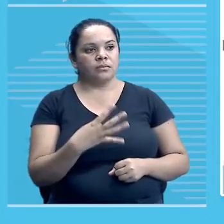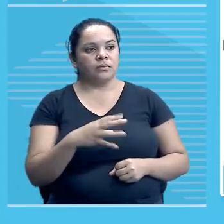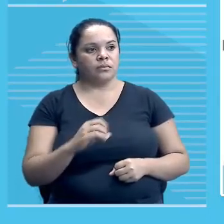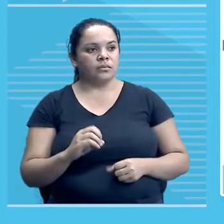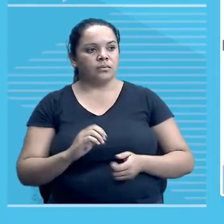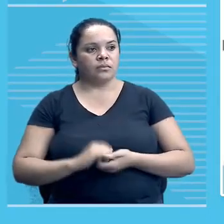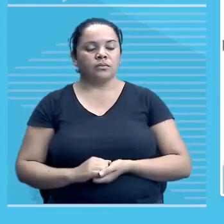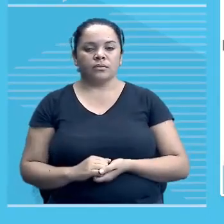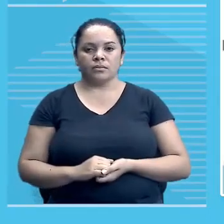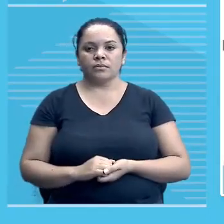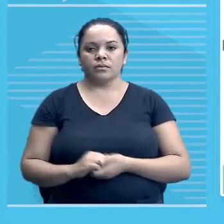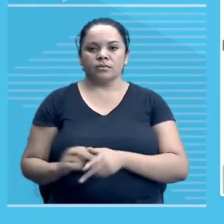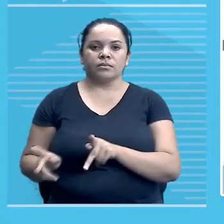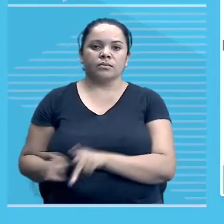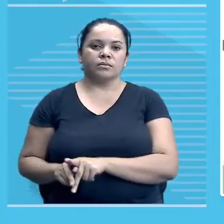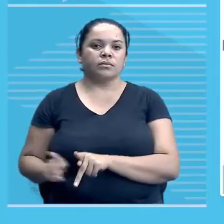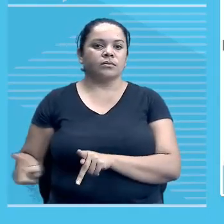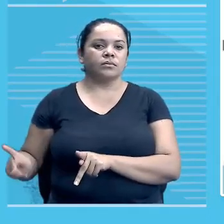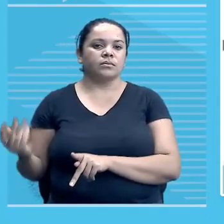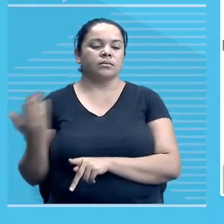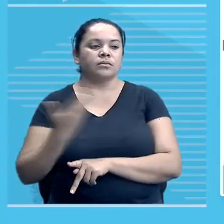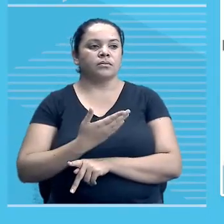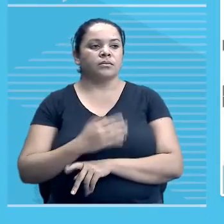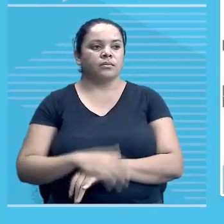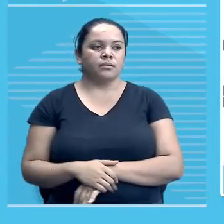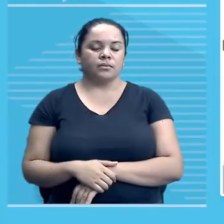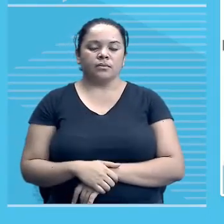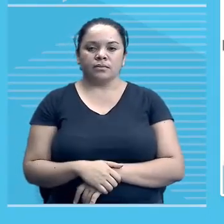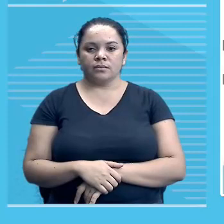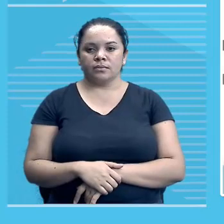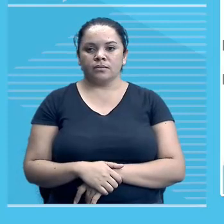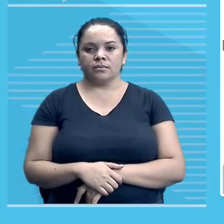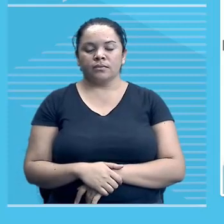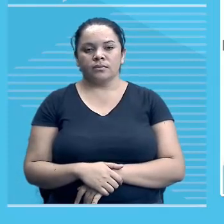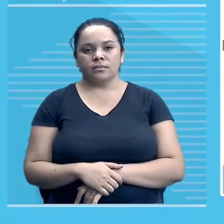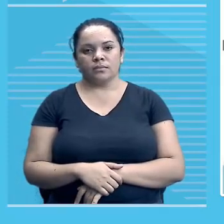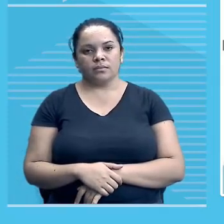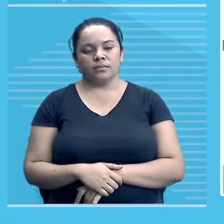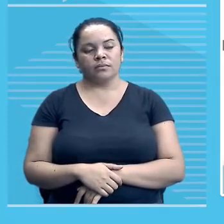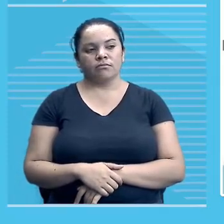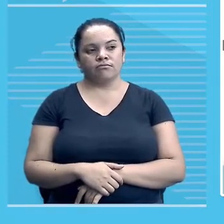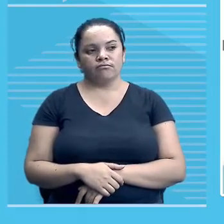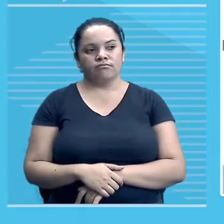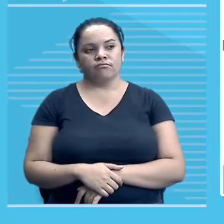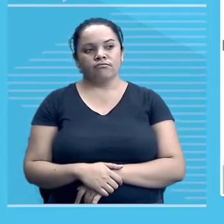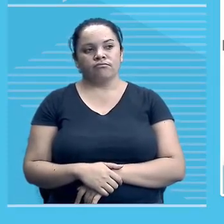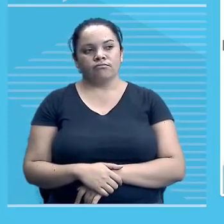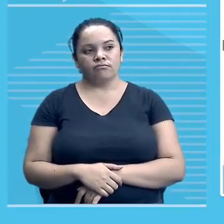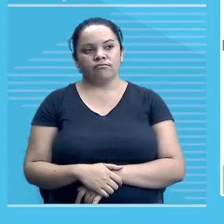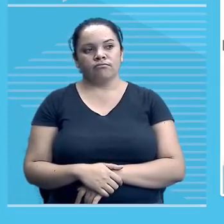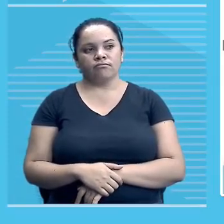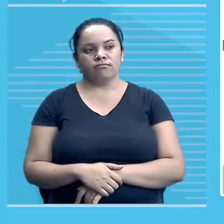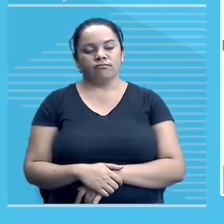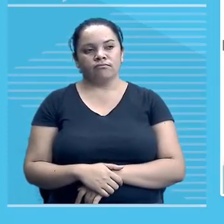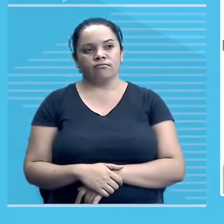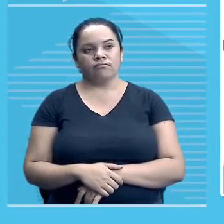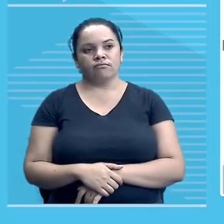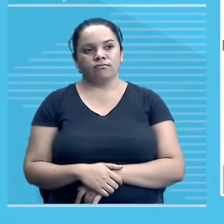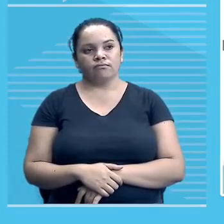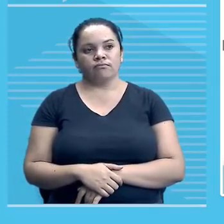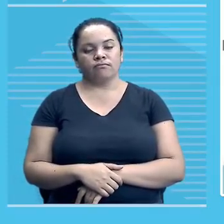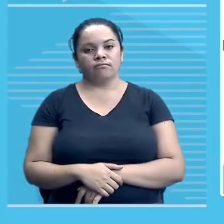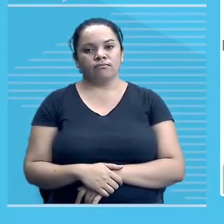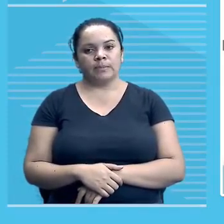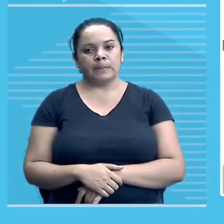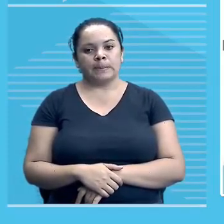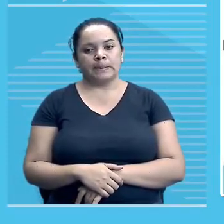40 e o produto é igual a menos 500.